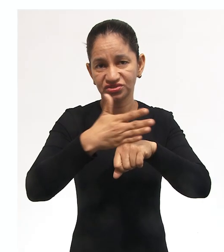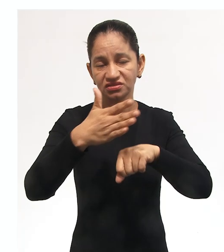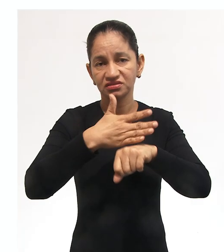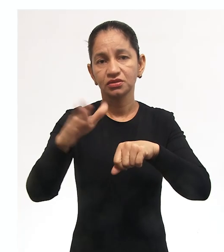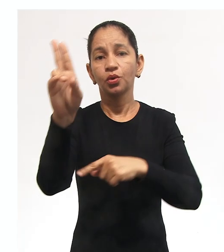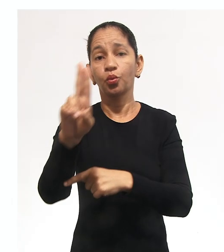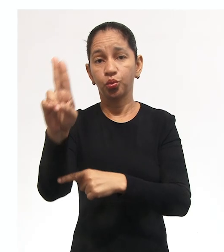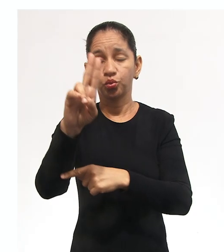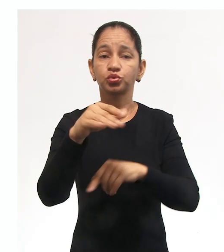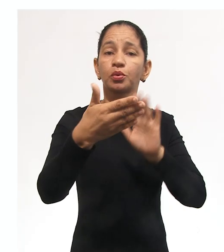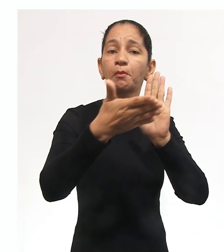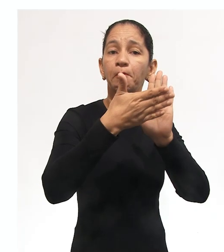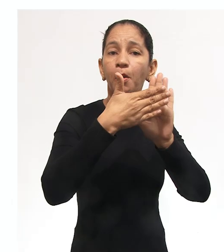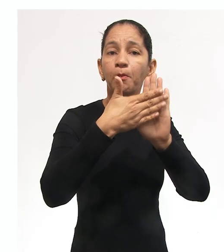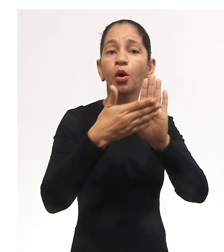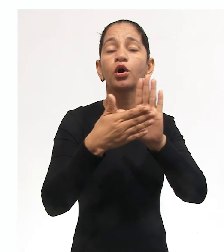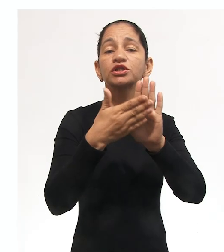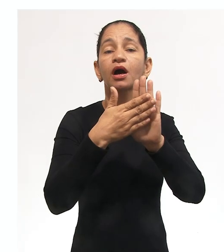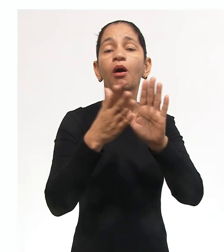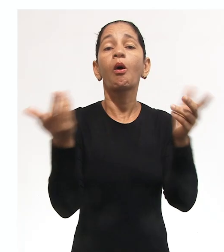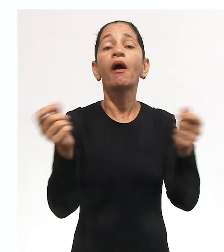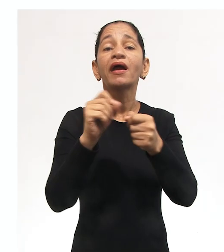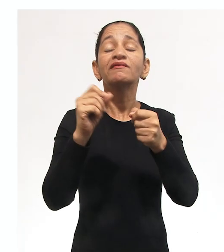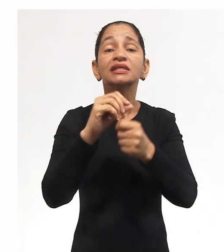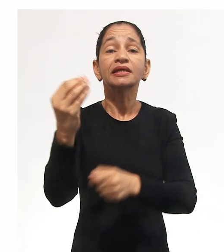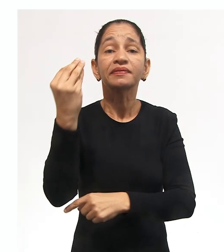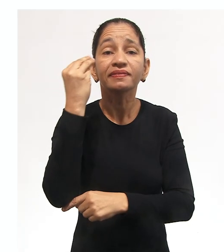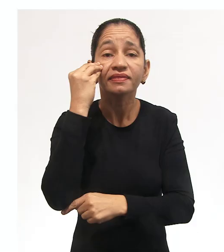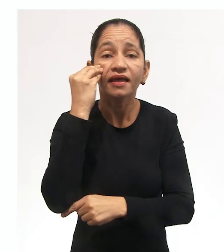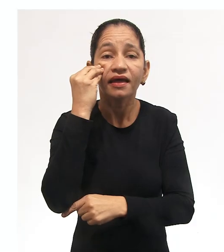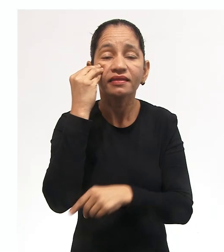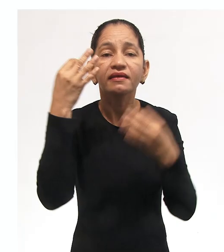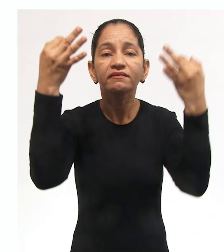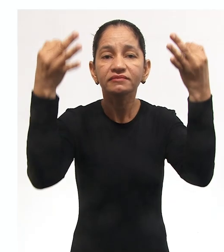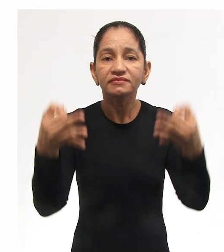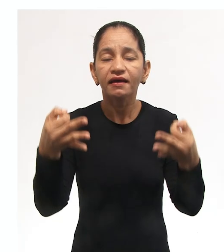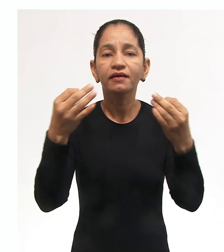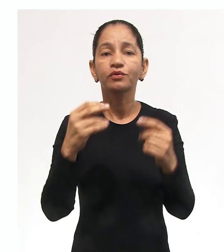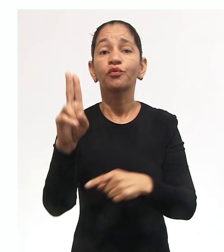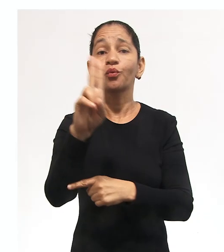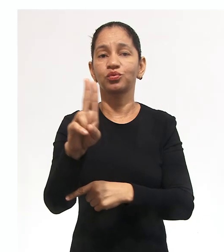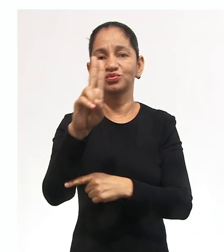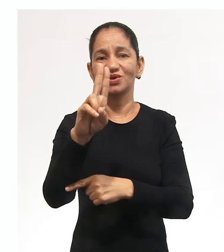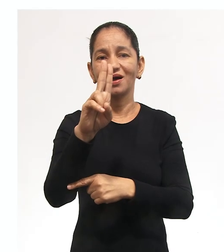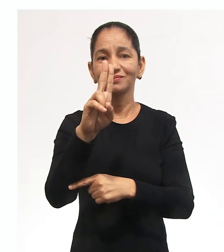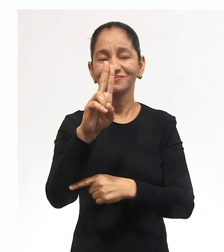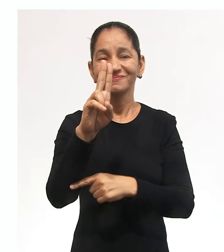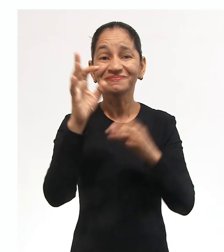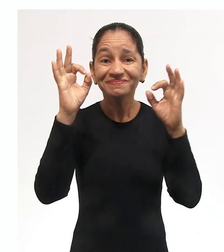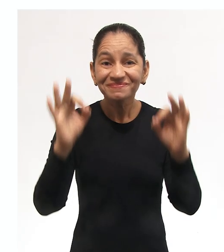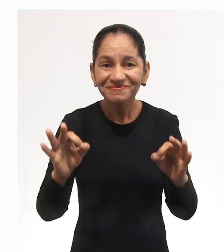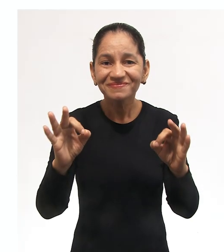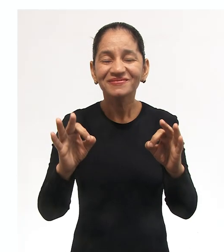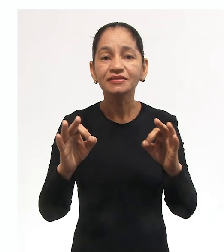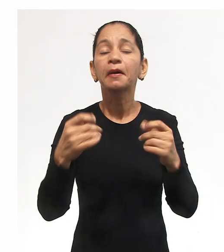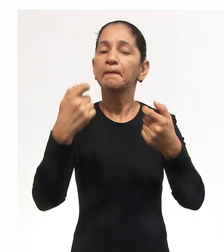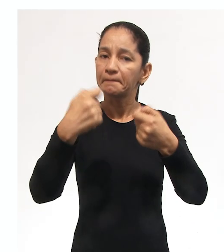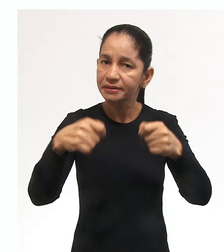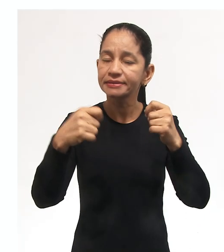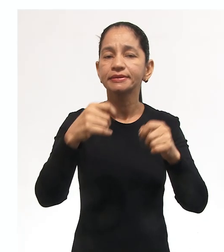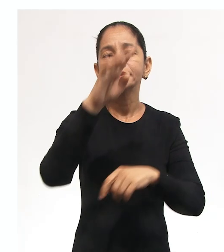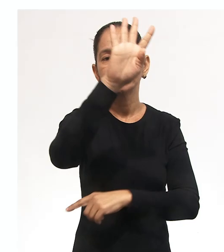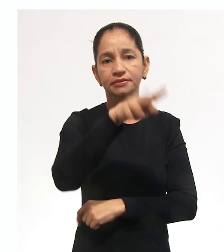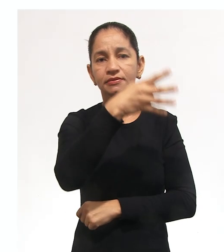da implementação, simulação da proposta, é como se fosse um teste simulado daquela implementação, né, ela precisa